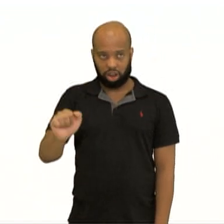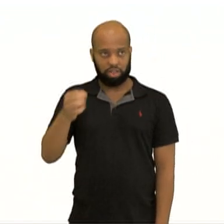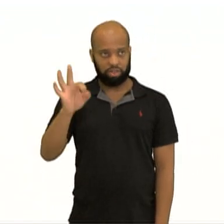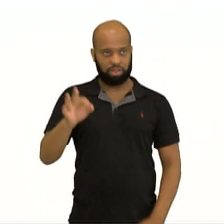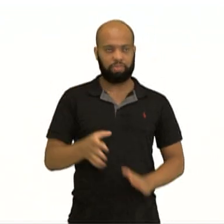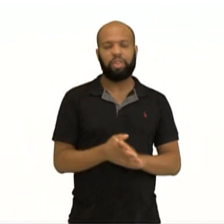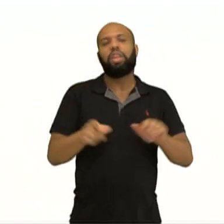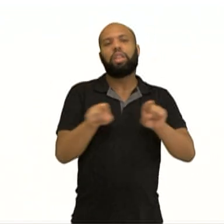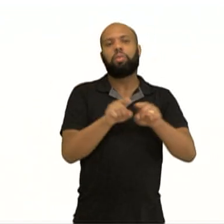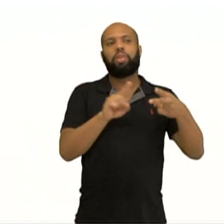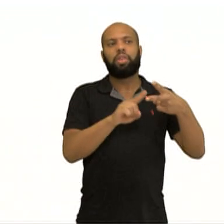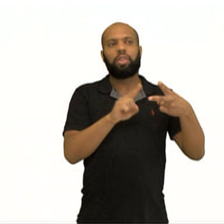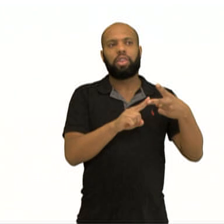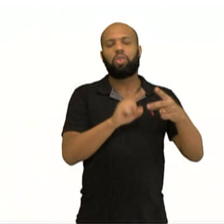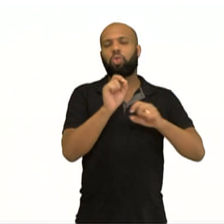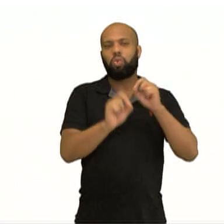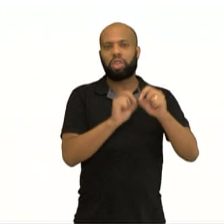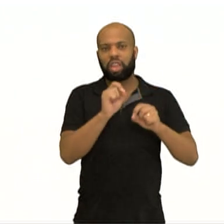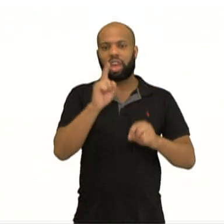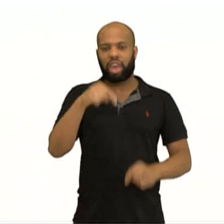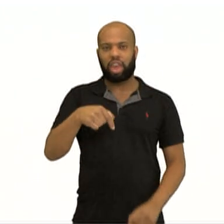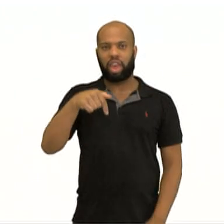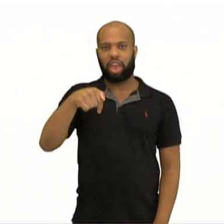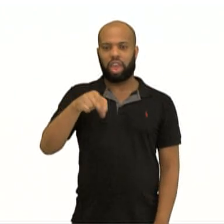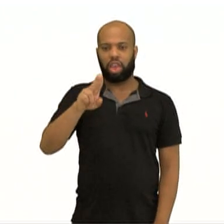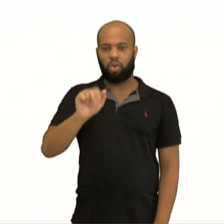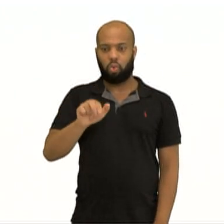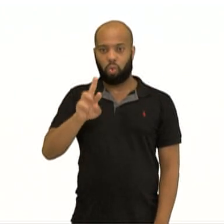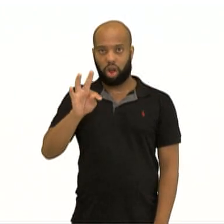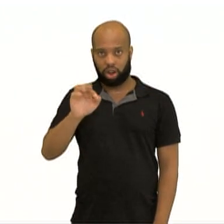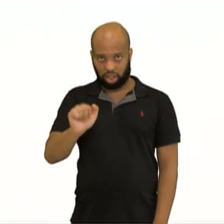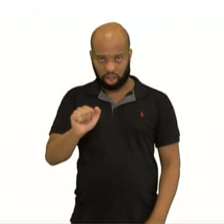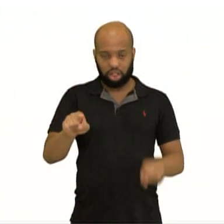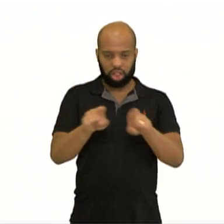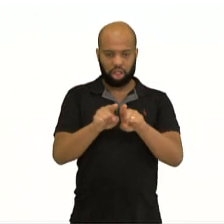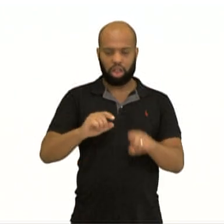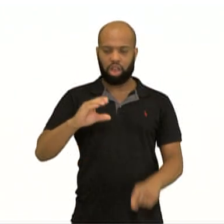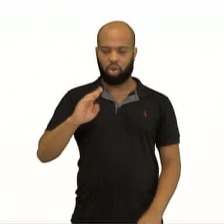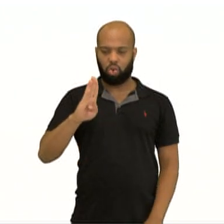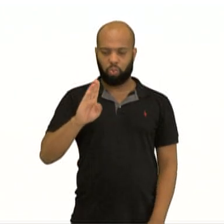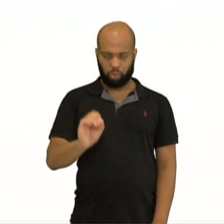4 ao cubo, tudo bem? Muito bem. Com isso, eu vou desafiar a